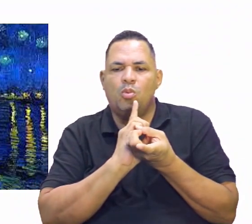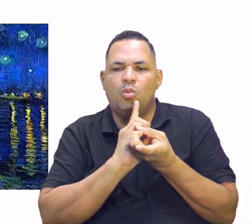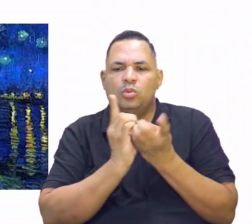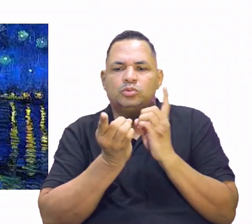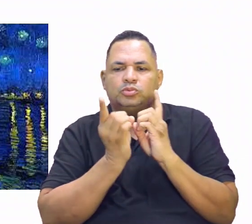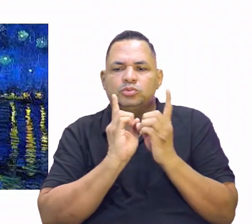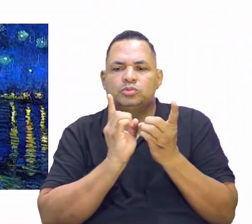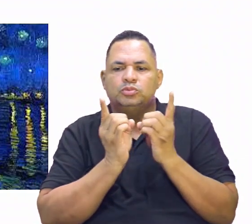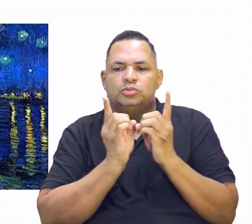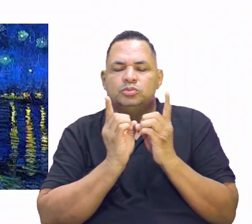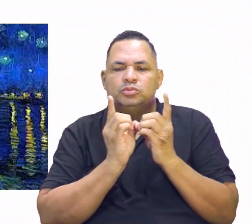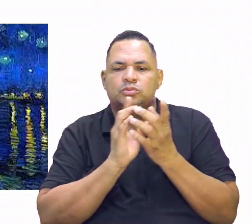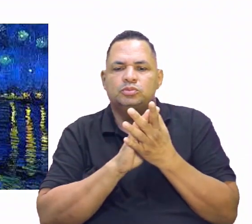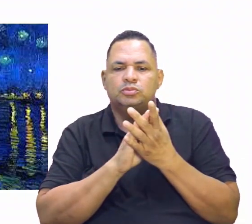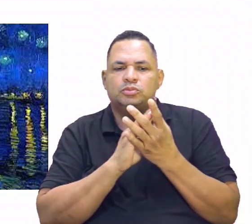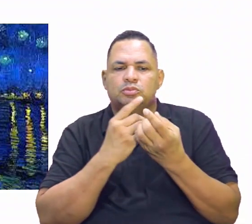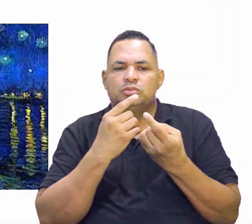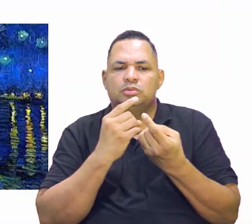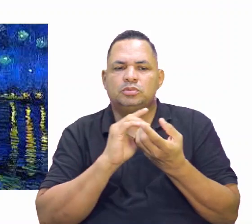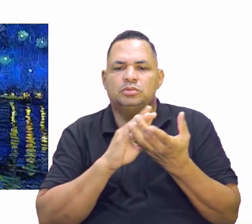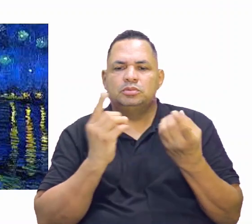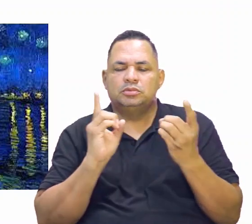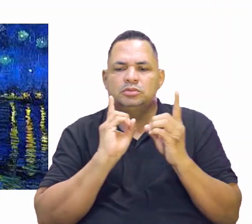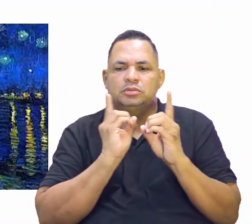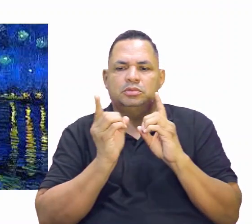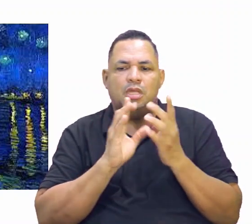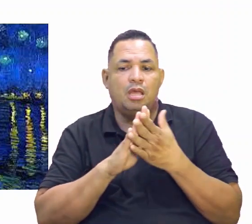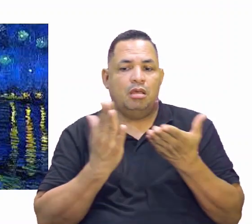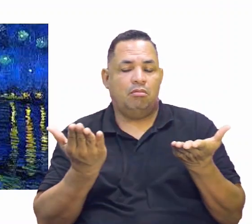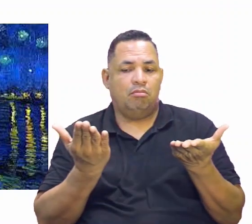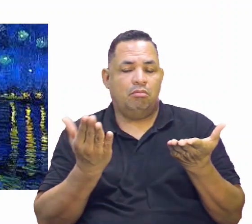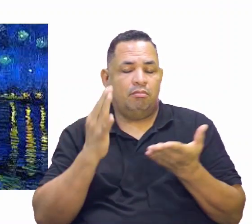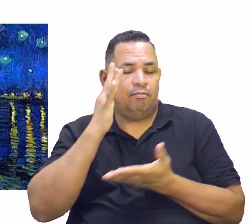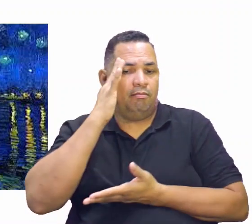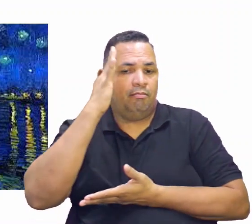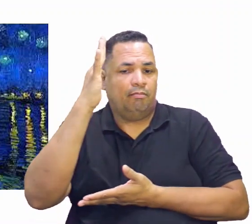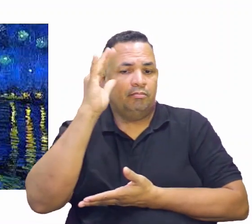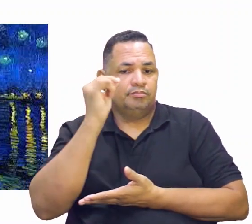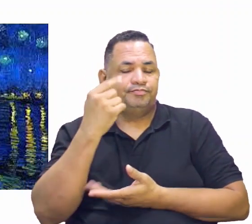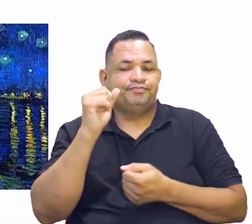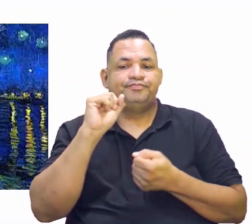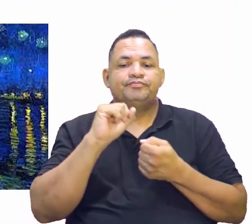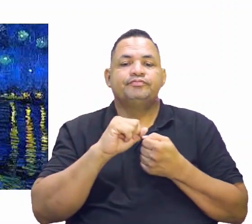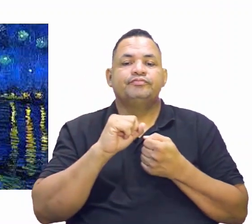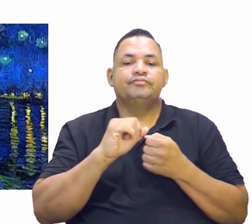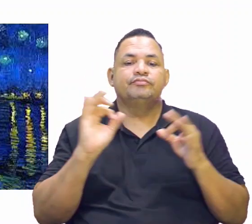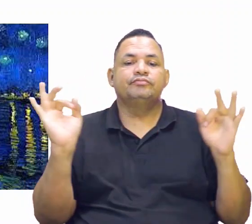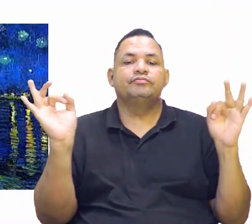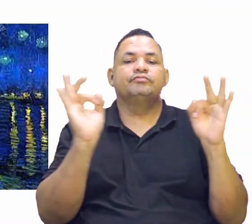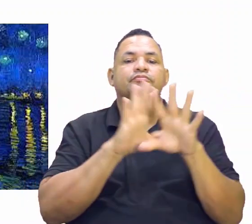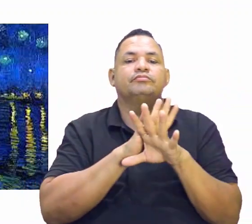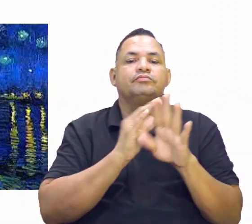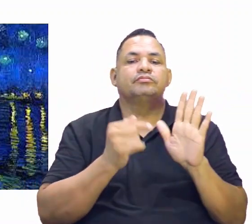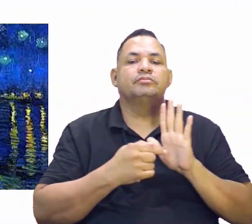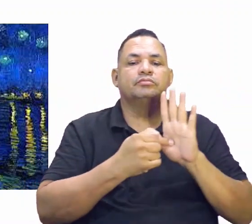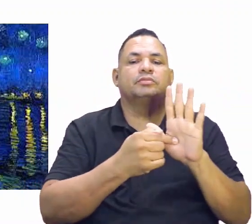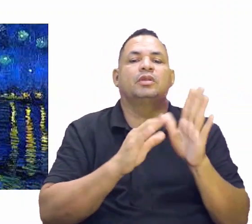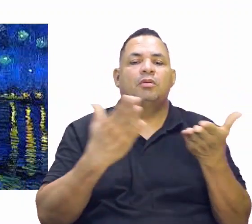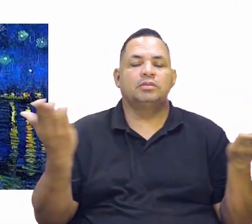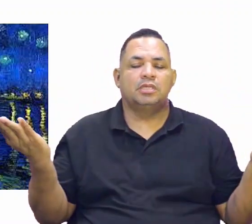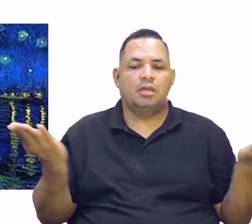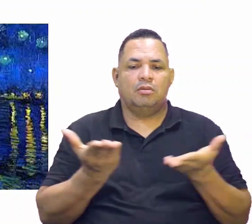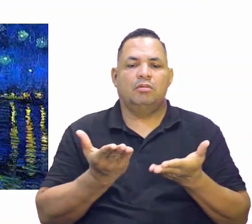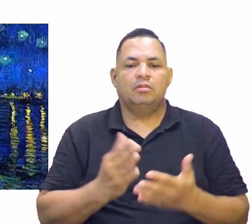ia pensar para poder desenhar, para fazer uma arte, não. Eu imaginei aqui, já vou fazendo, pronto, tá aqui, foi o que eu quis transmitir